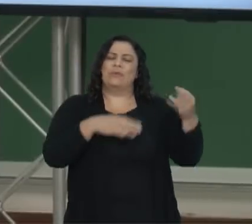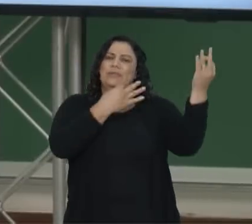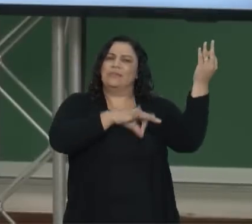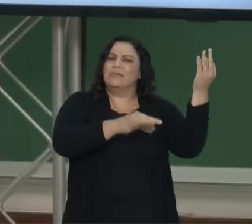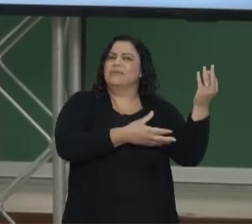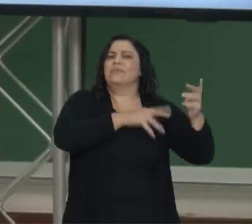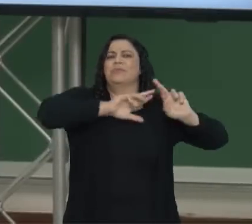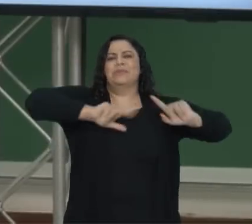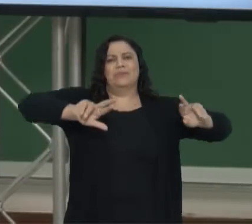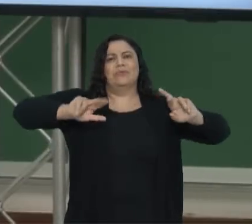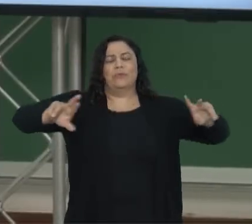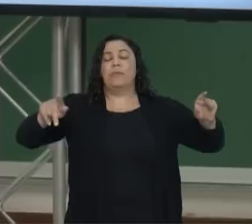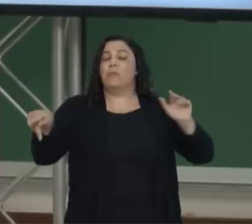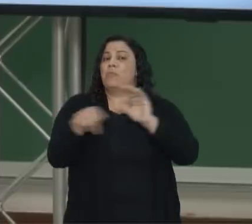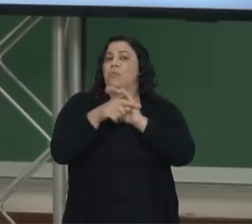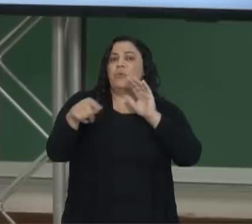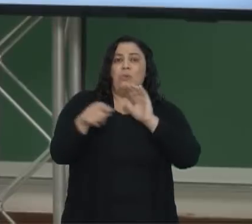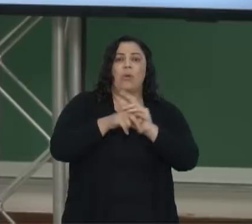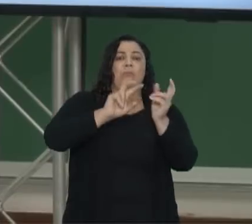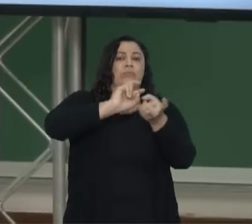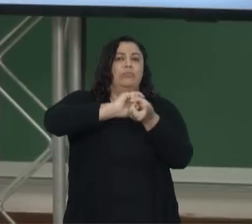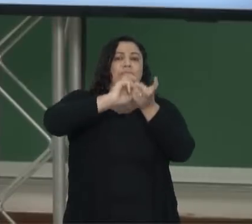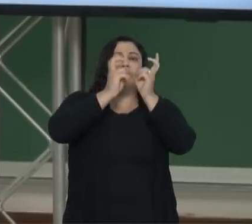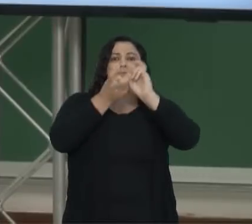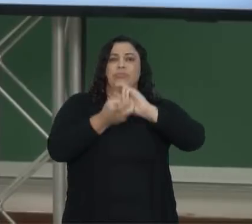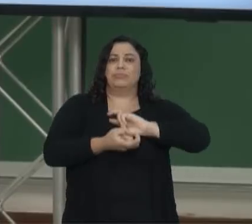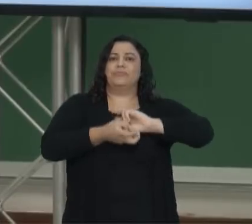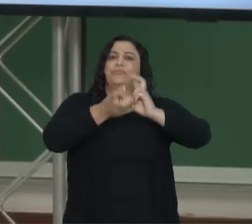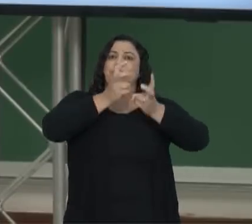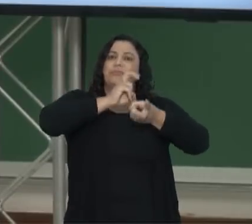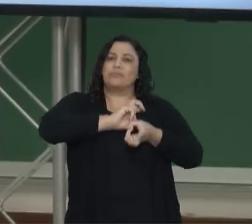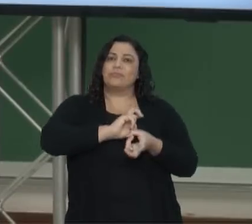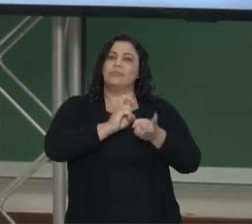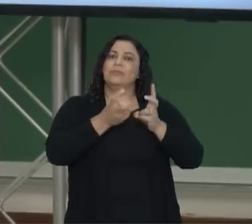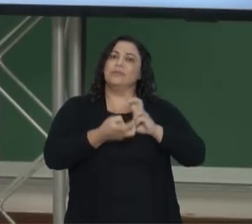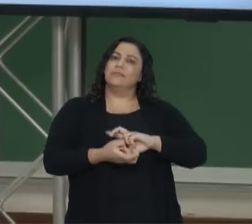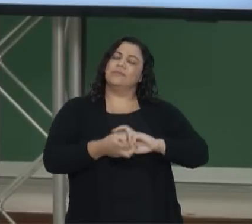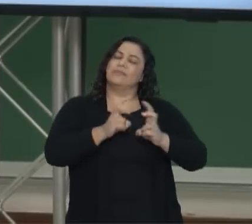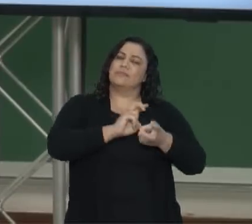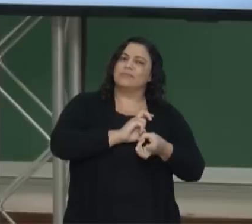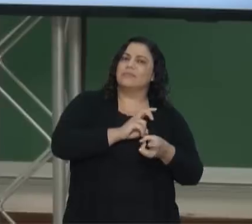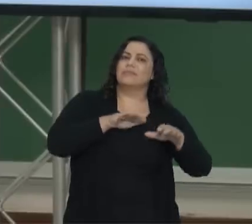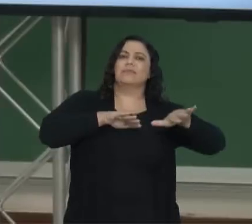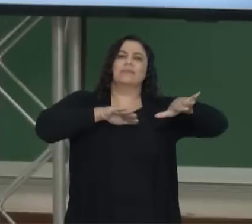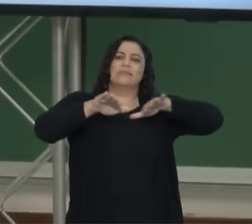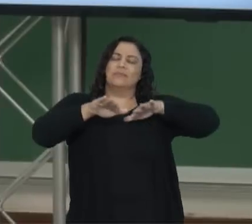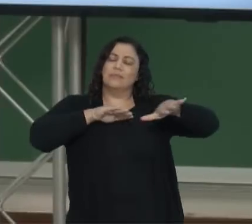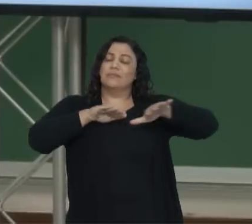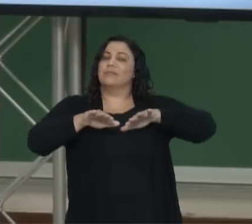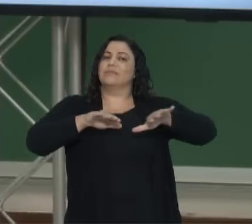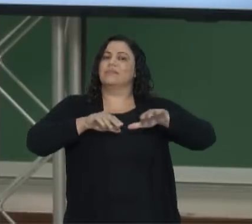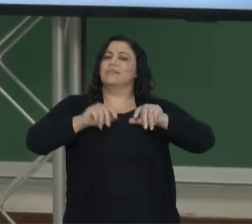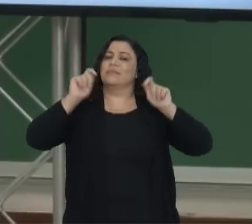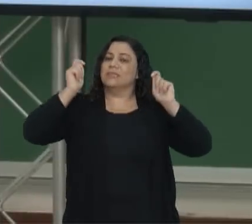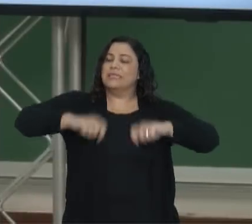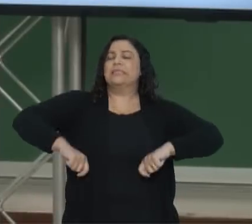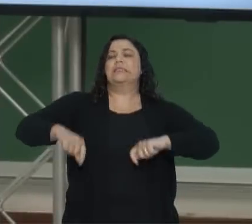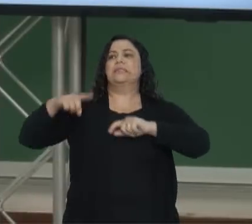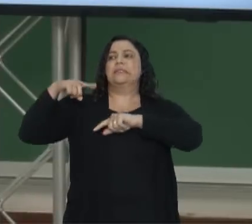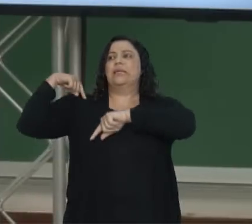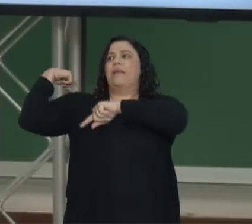essas informações, a música, o instrumento, os movimentos que são realizados, fazem parte dessa herança